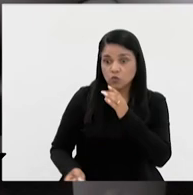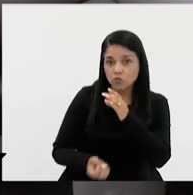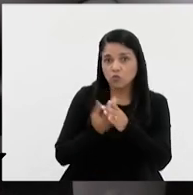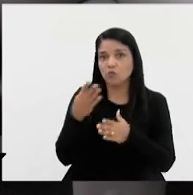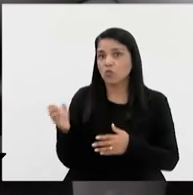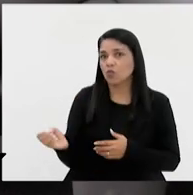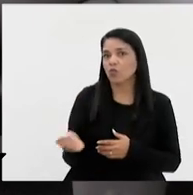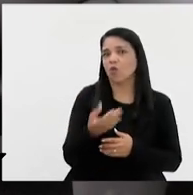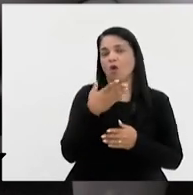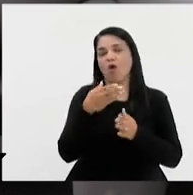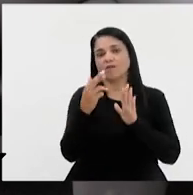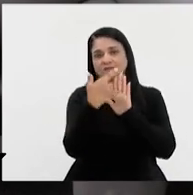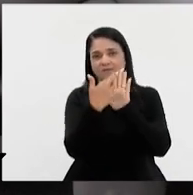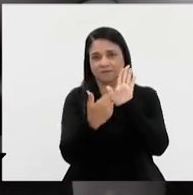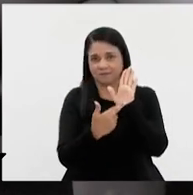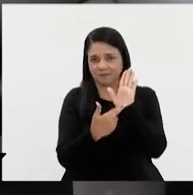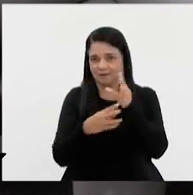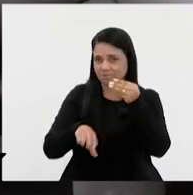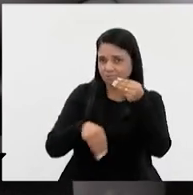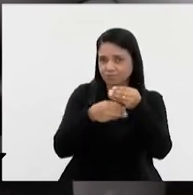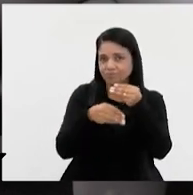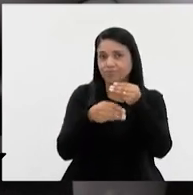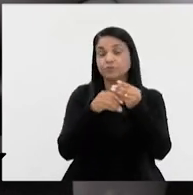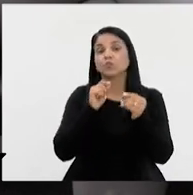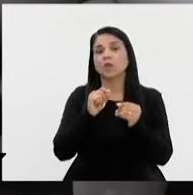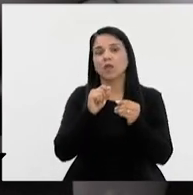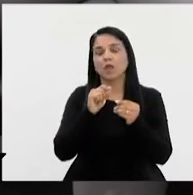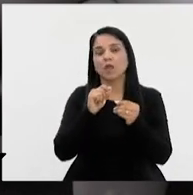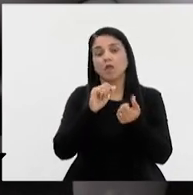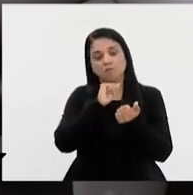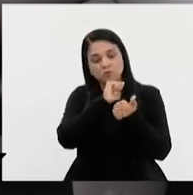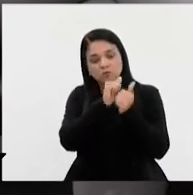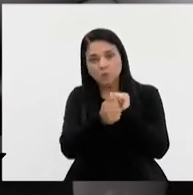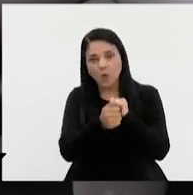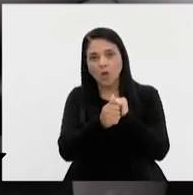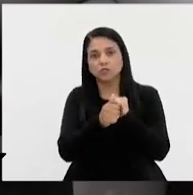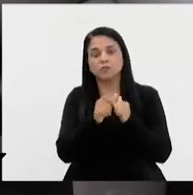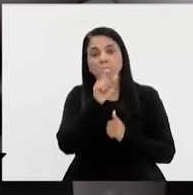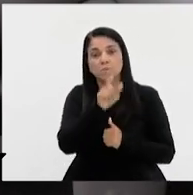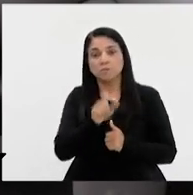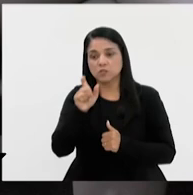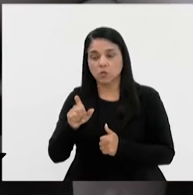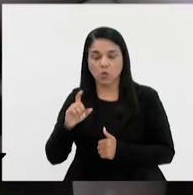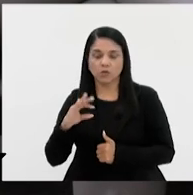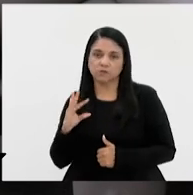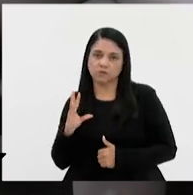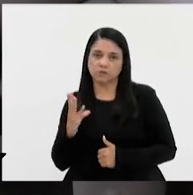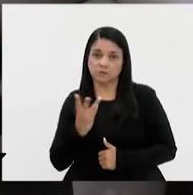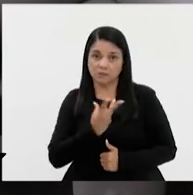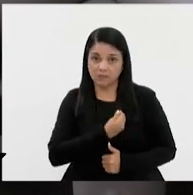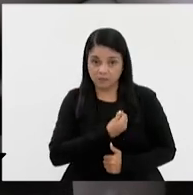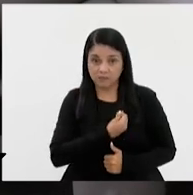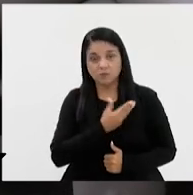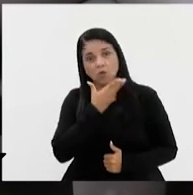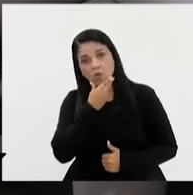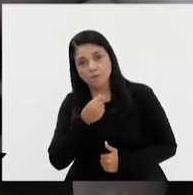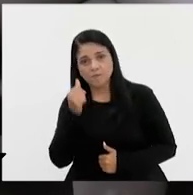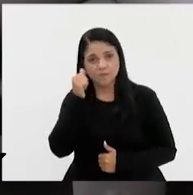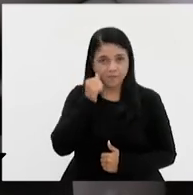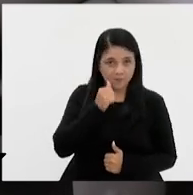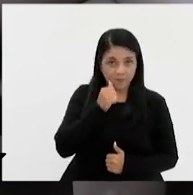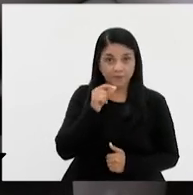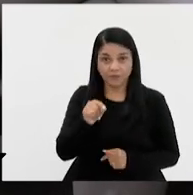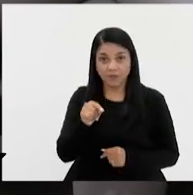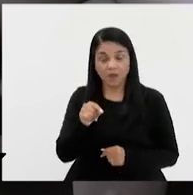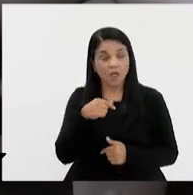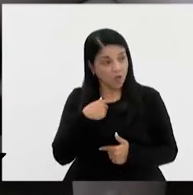adicionados, especialmente a partir da prática de pessoas trans em esportes de alto rendimento. Mas é o que eu estou colocando, exatamente isso, Serafim. Não, mas